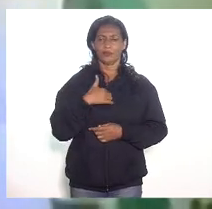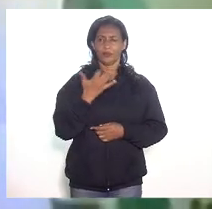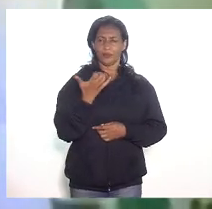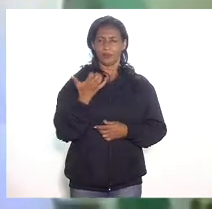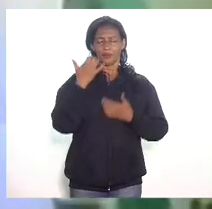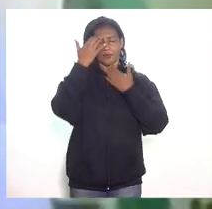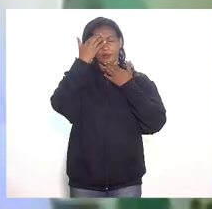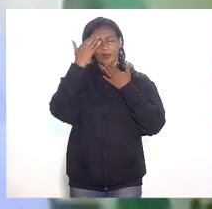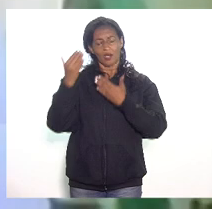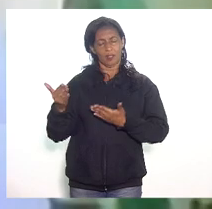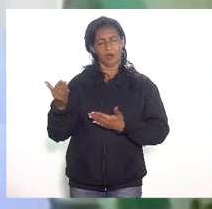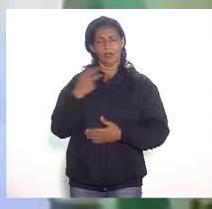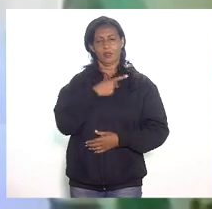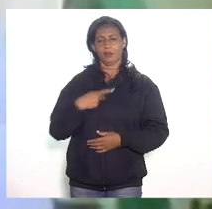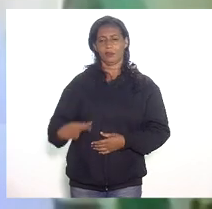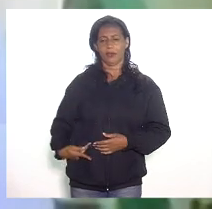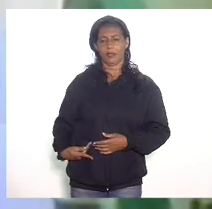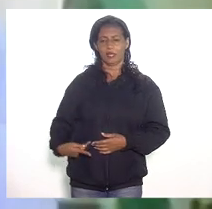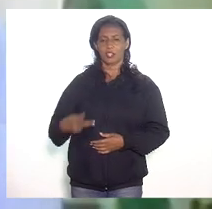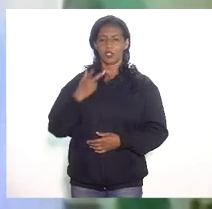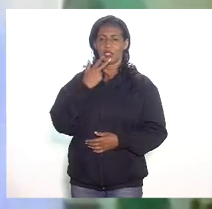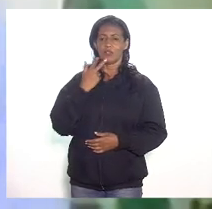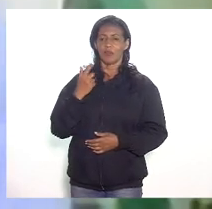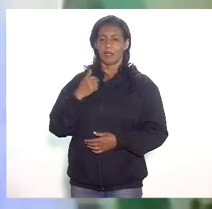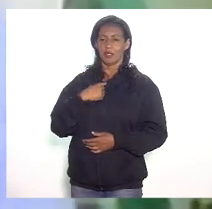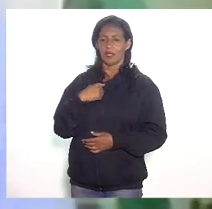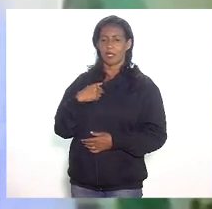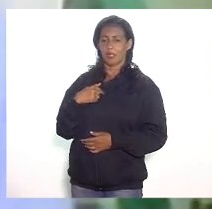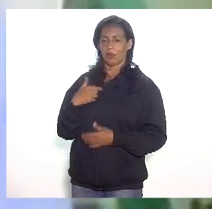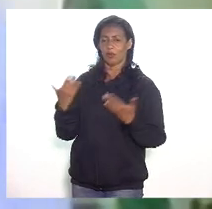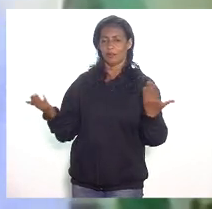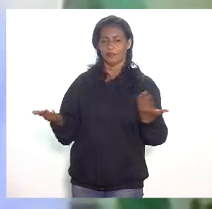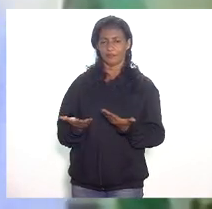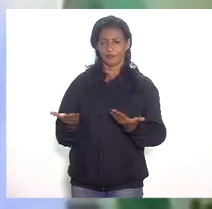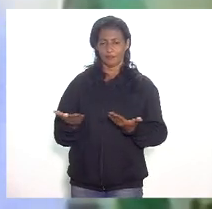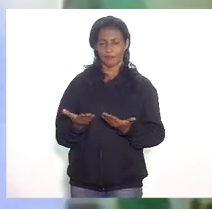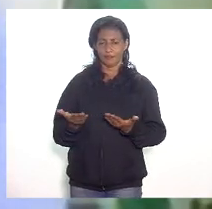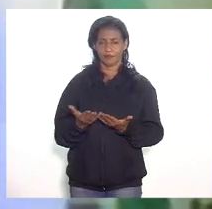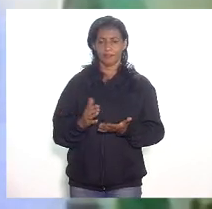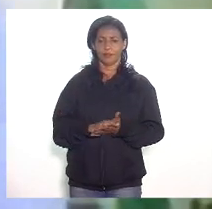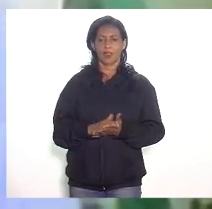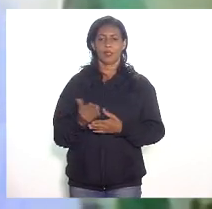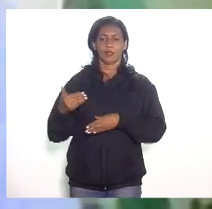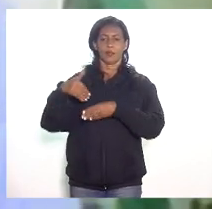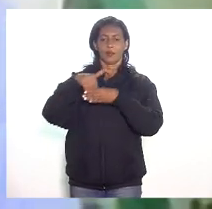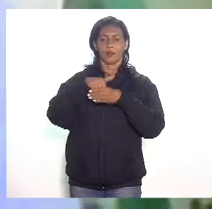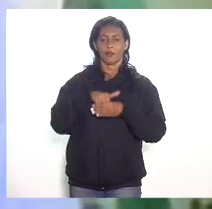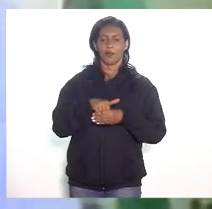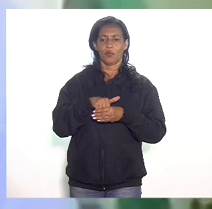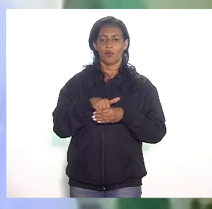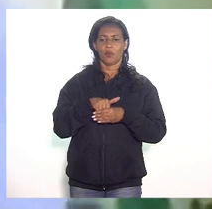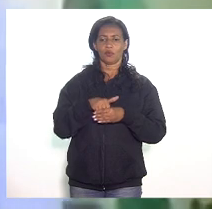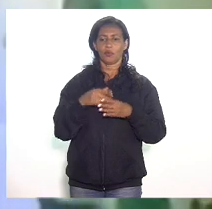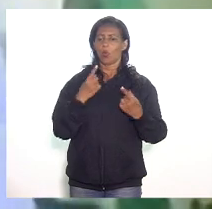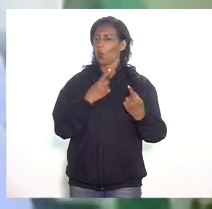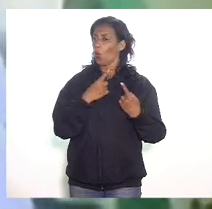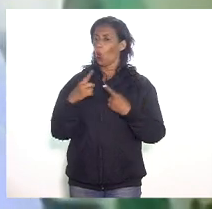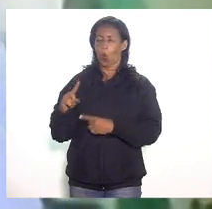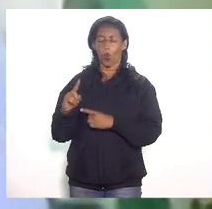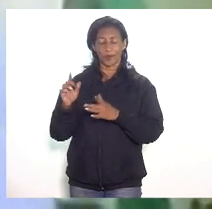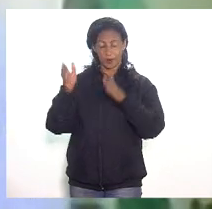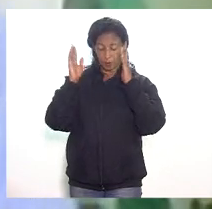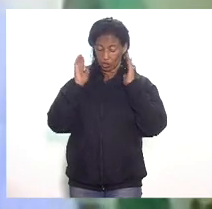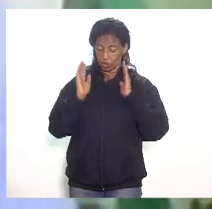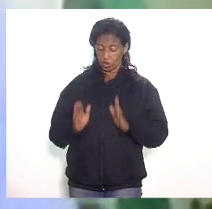excelência e dizer que eu, neste momento, resisto o meu voto contra, já por antecipação,